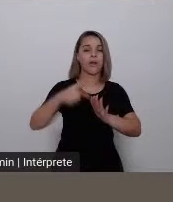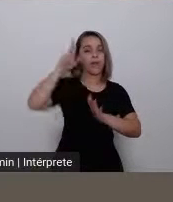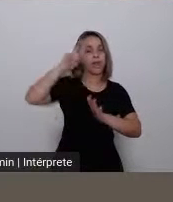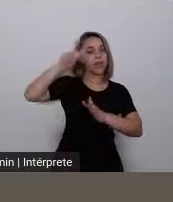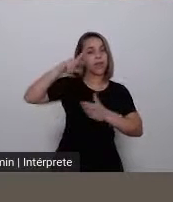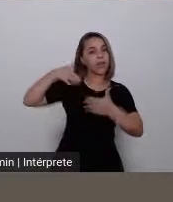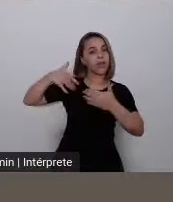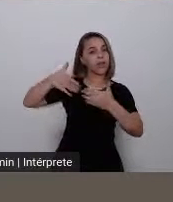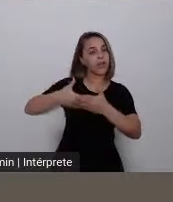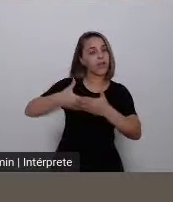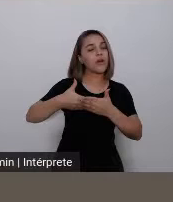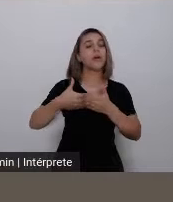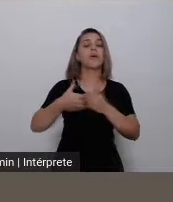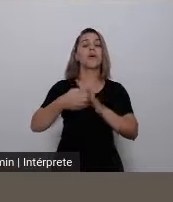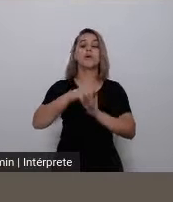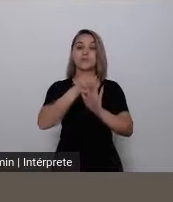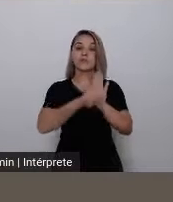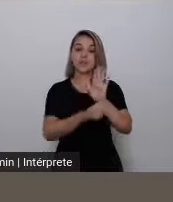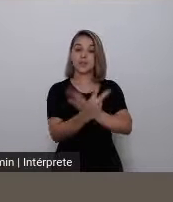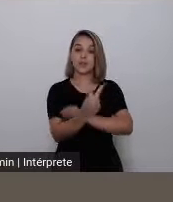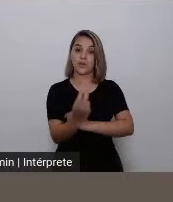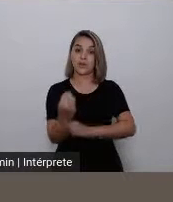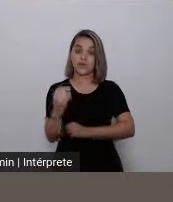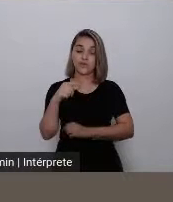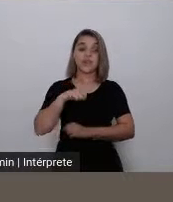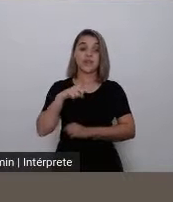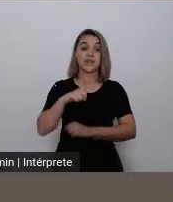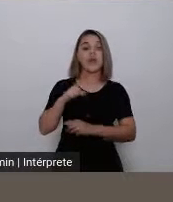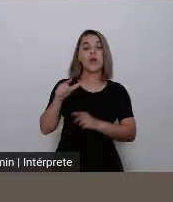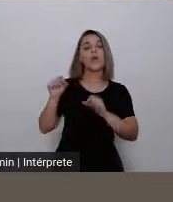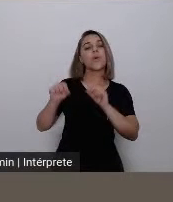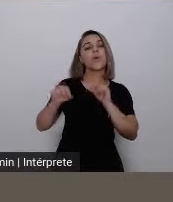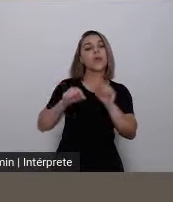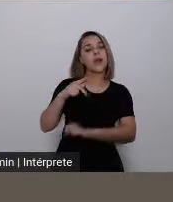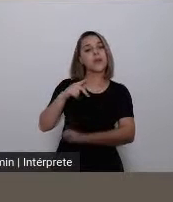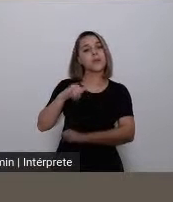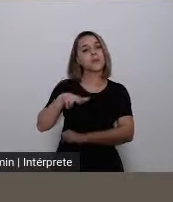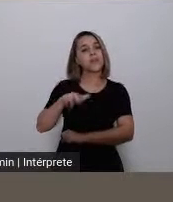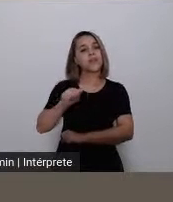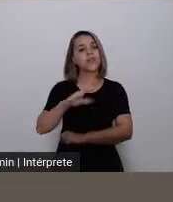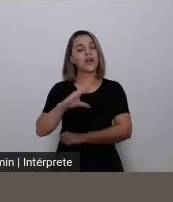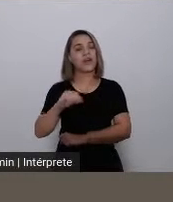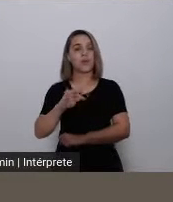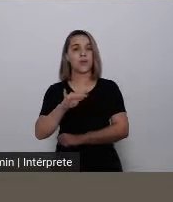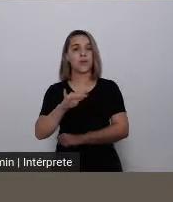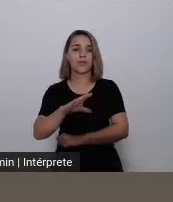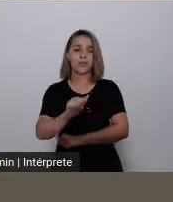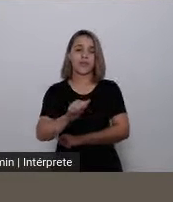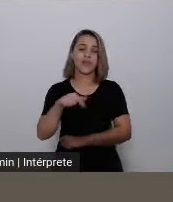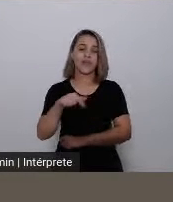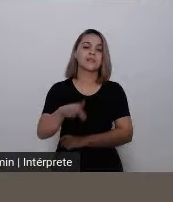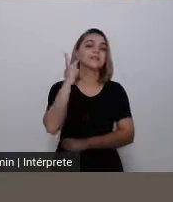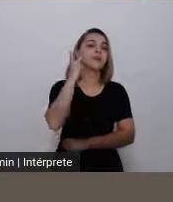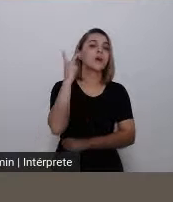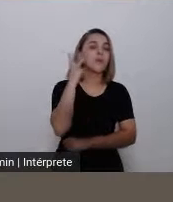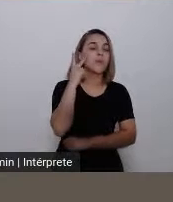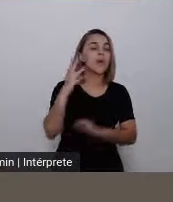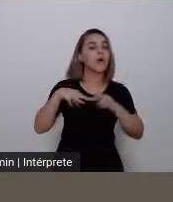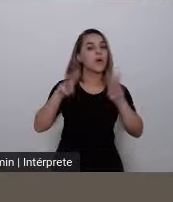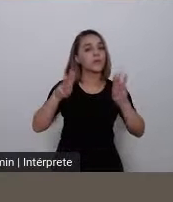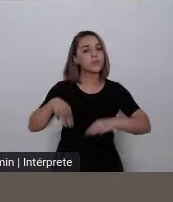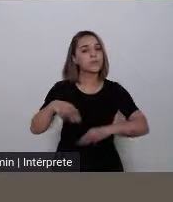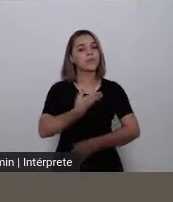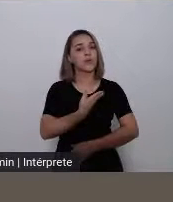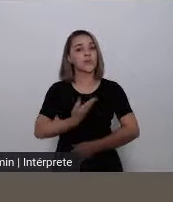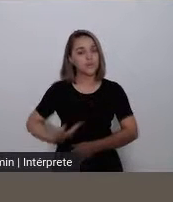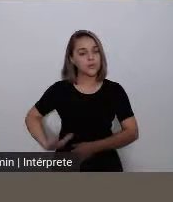século XX. A começar pela Pinacoteca de São Paulo, unidade centenária, criada em 1905, museu público que então